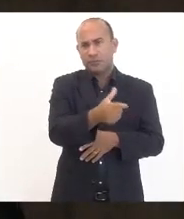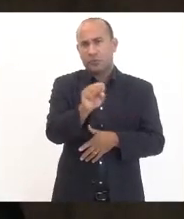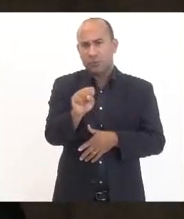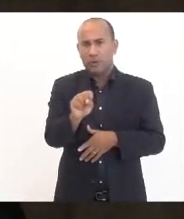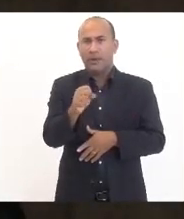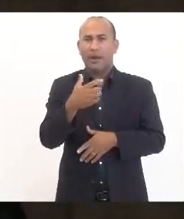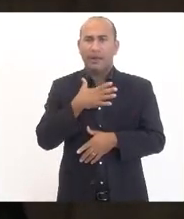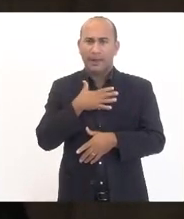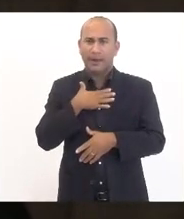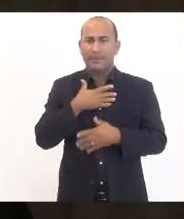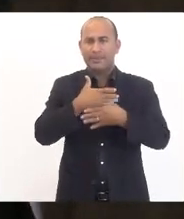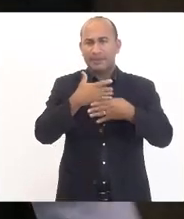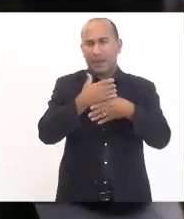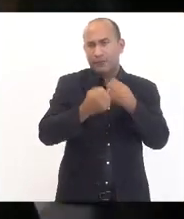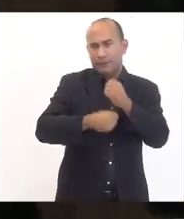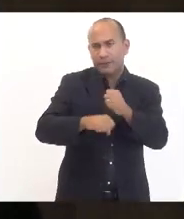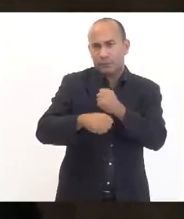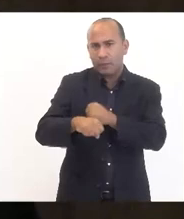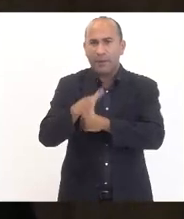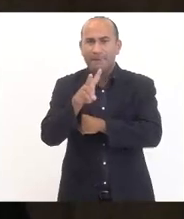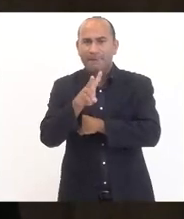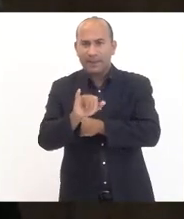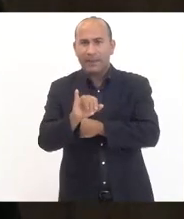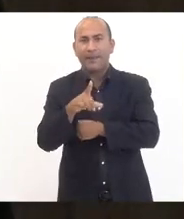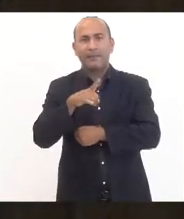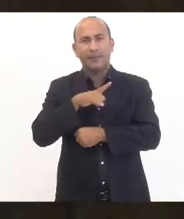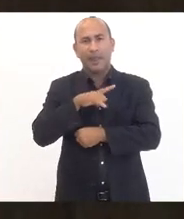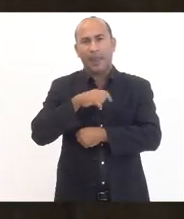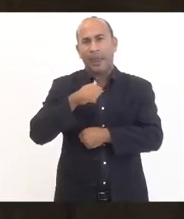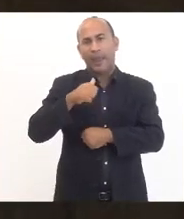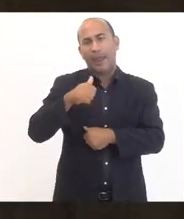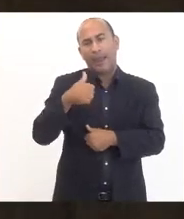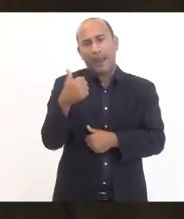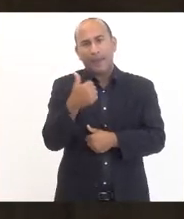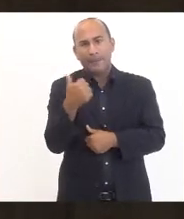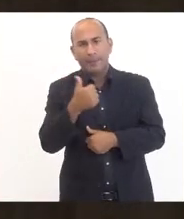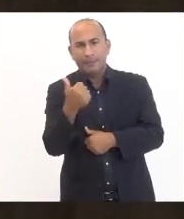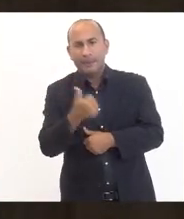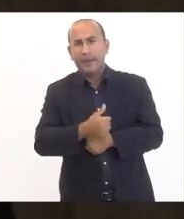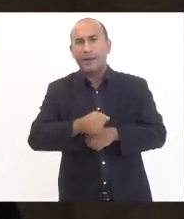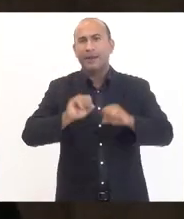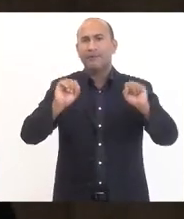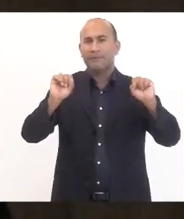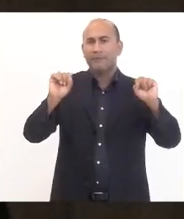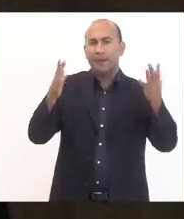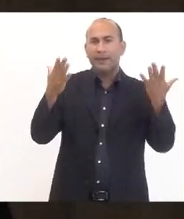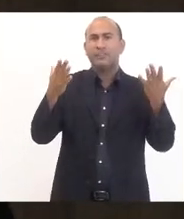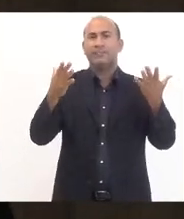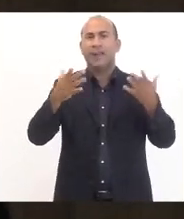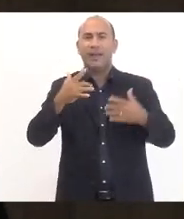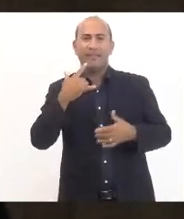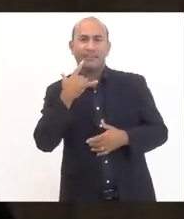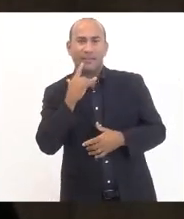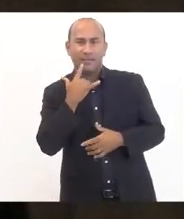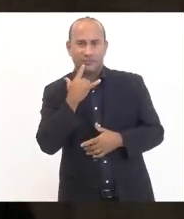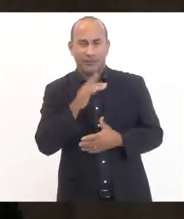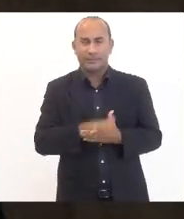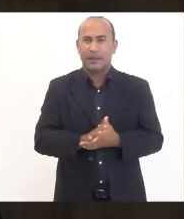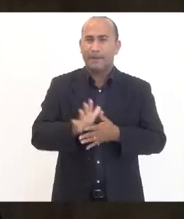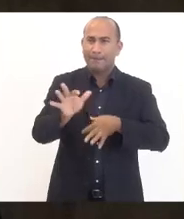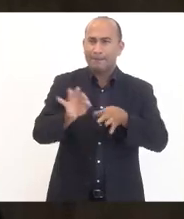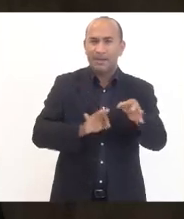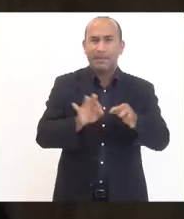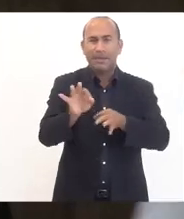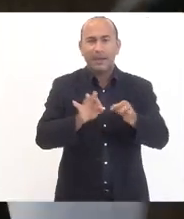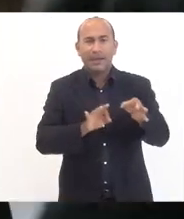natal, Vassouras, vai ter a primeira Festival Nacional da Cachaça, com produtores